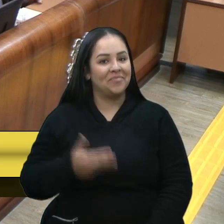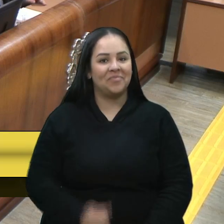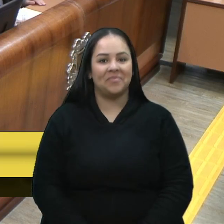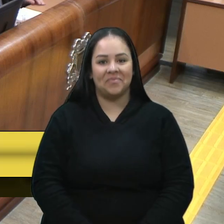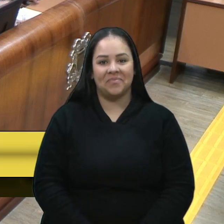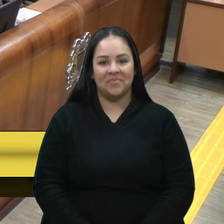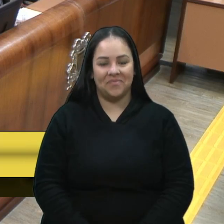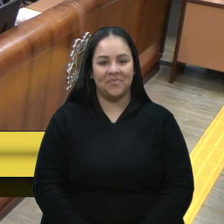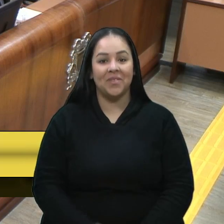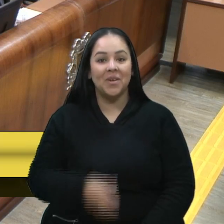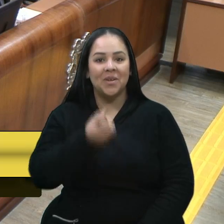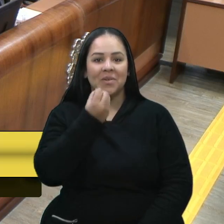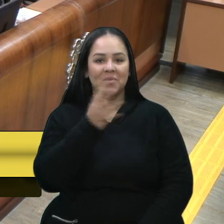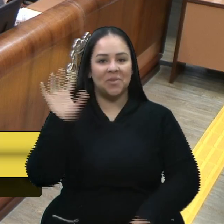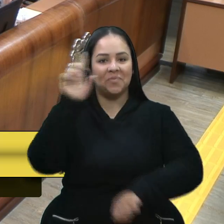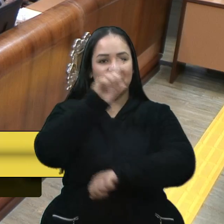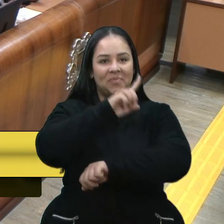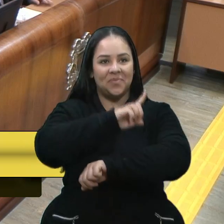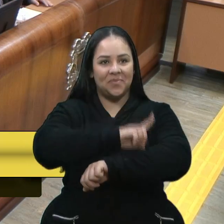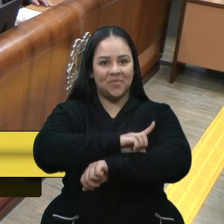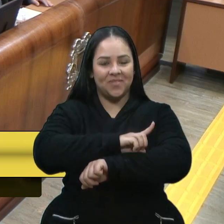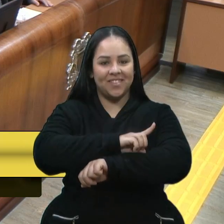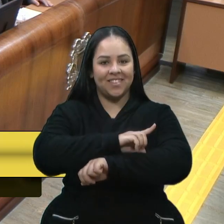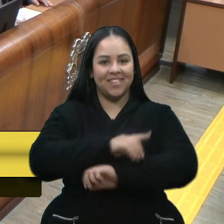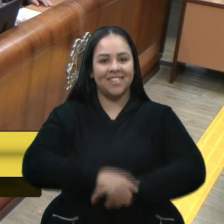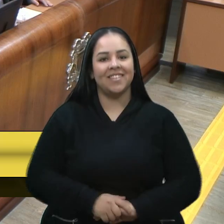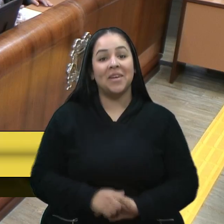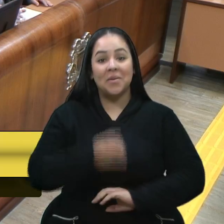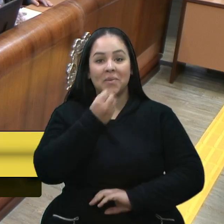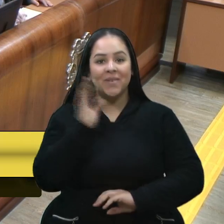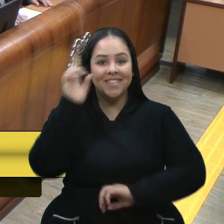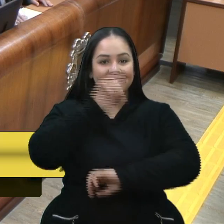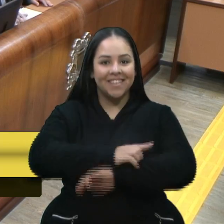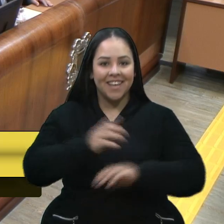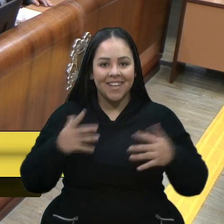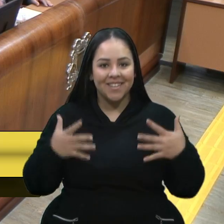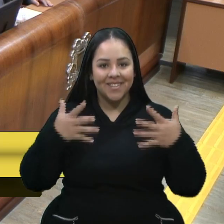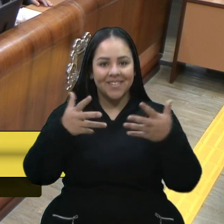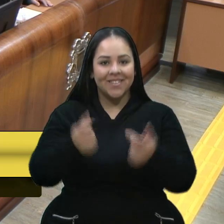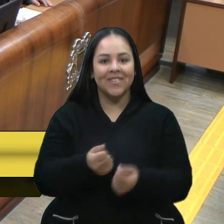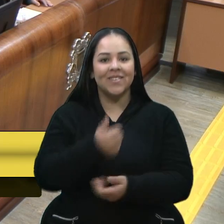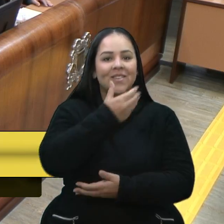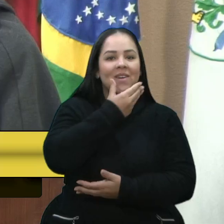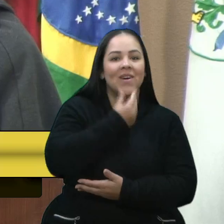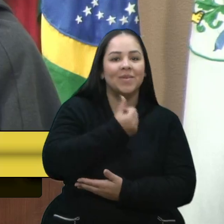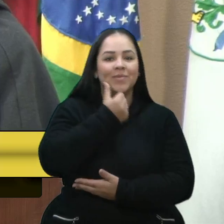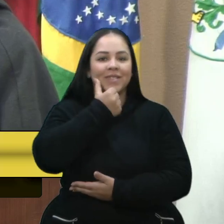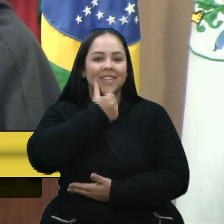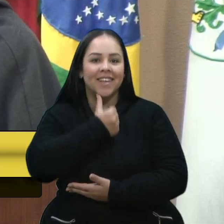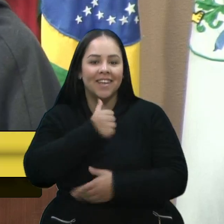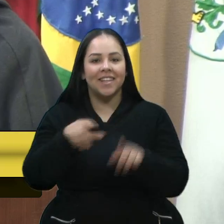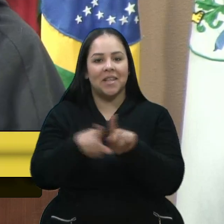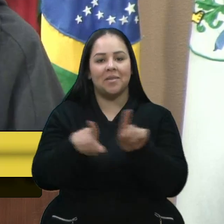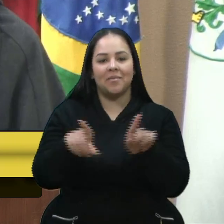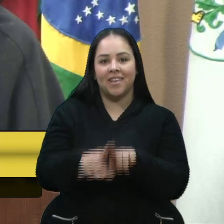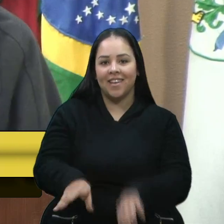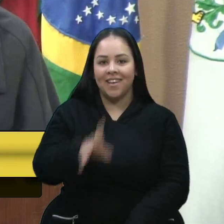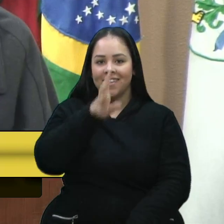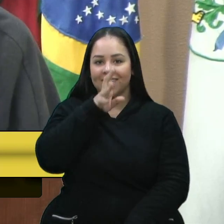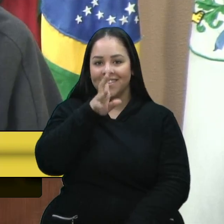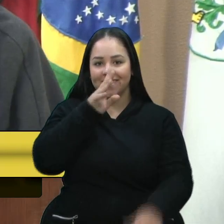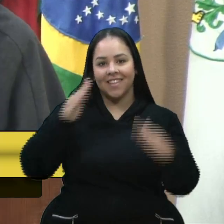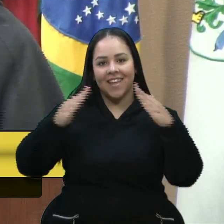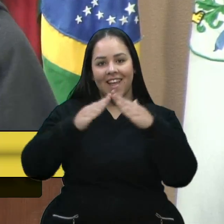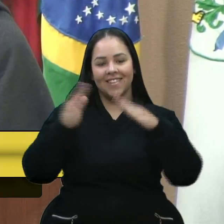Então, bom dia a todas e todos. Bom dia a quem nos assiste de casa,